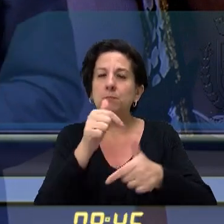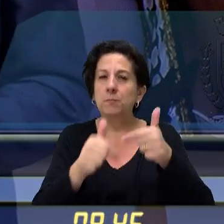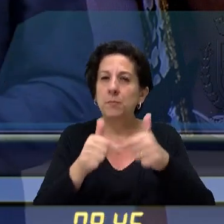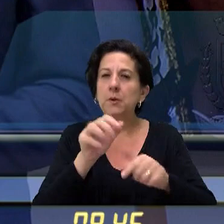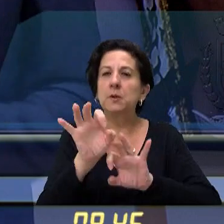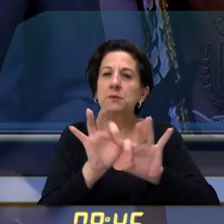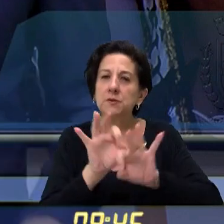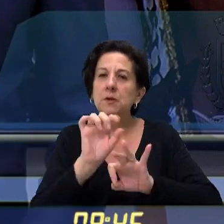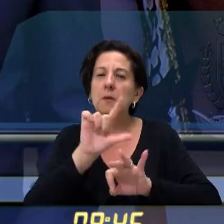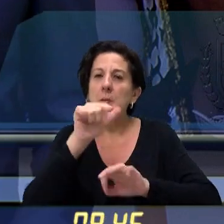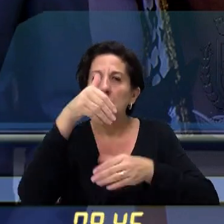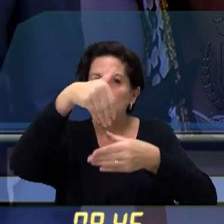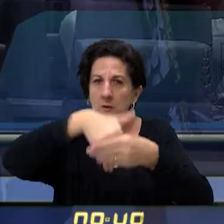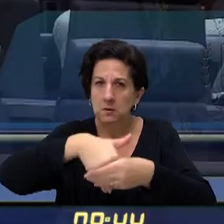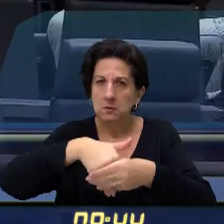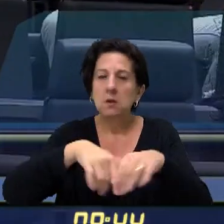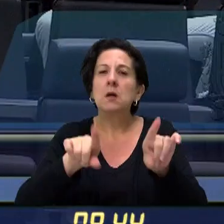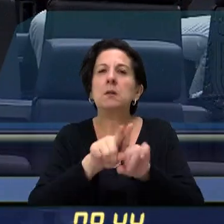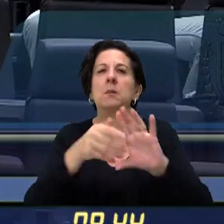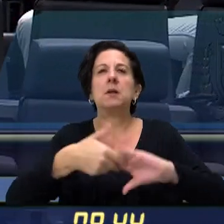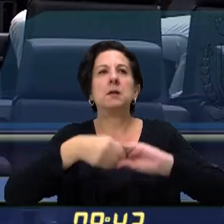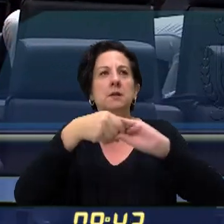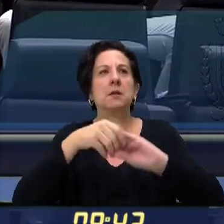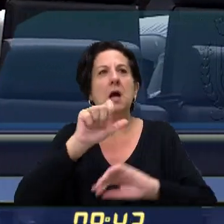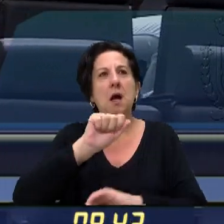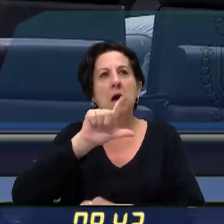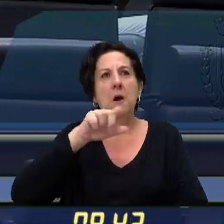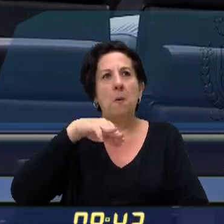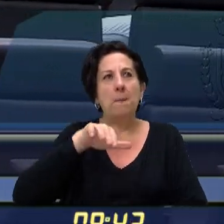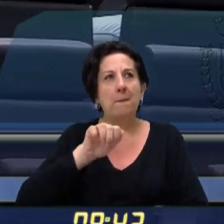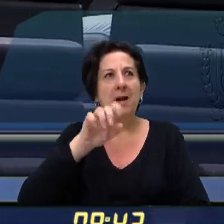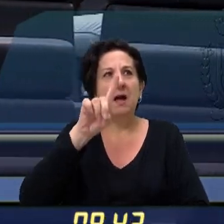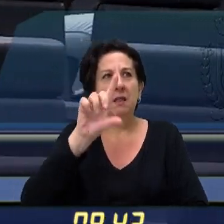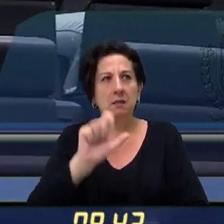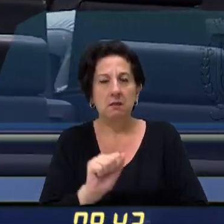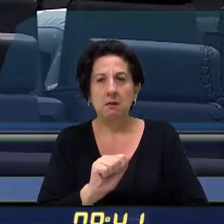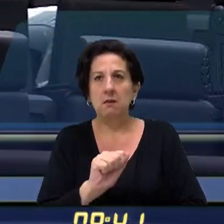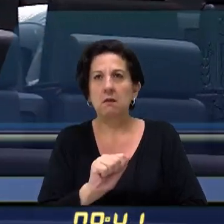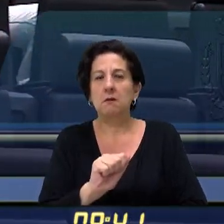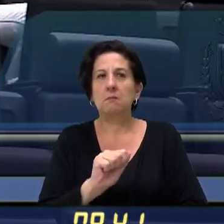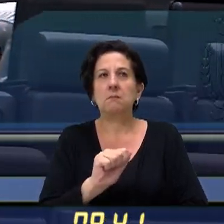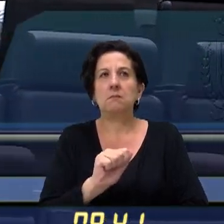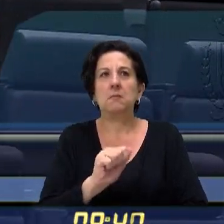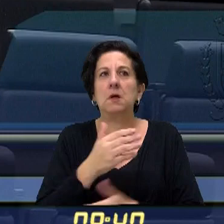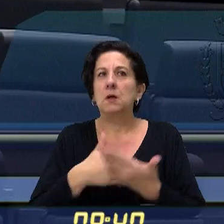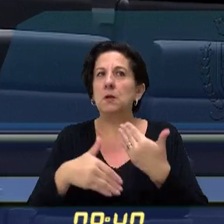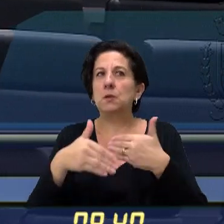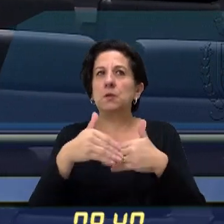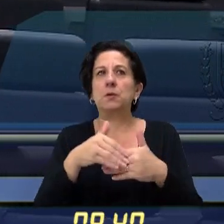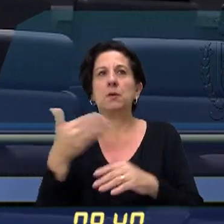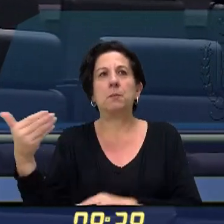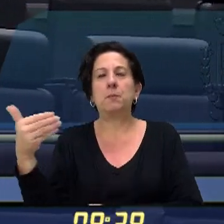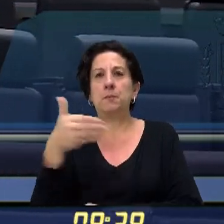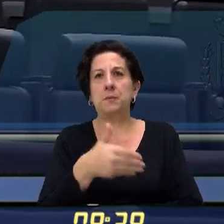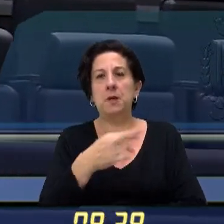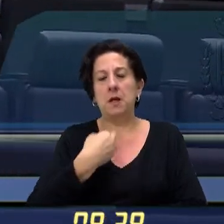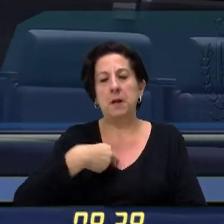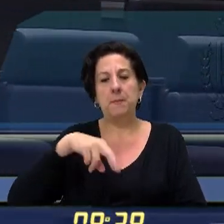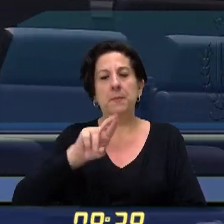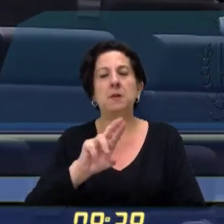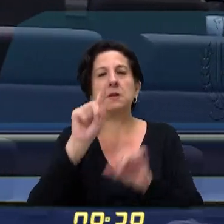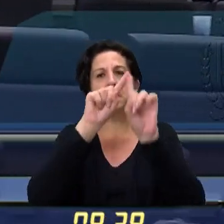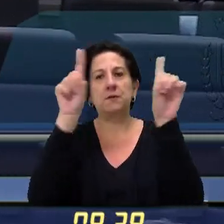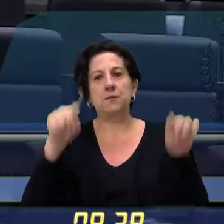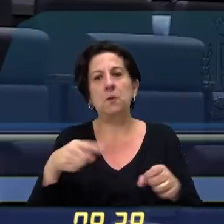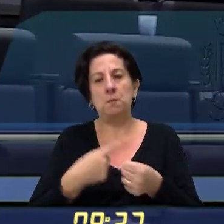projeto posteriormente. Saudar o colega Almada, em nome dos servidores, ele e o Alexandre, que toda a sessão estão presentes representando os